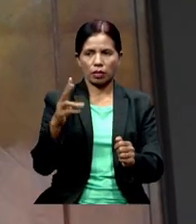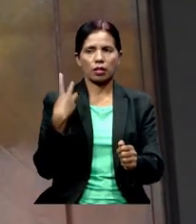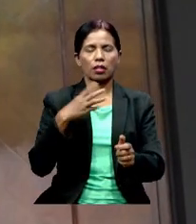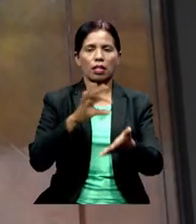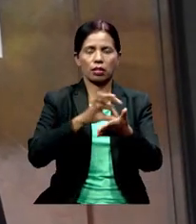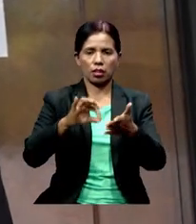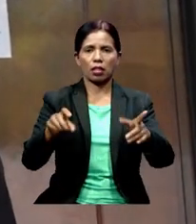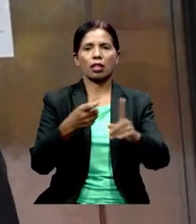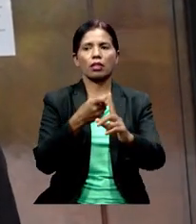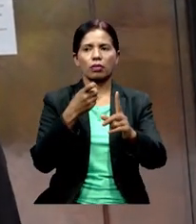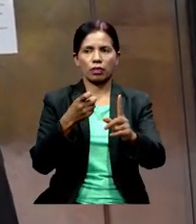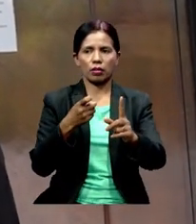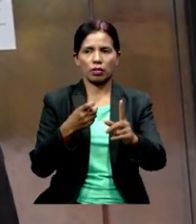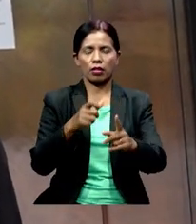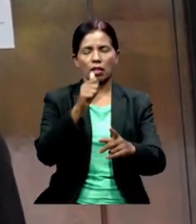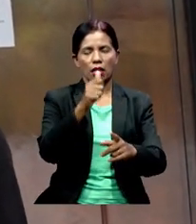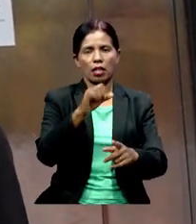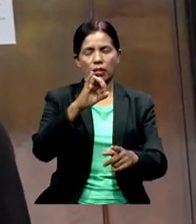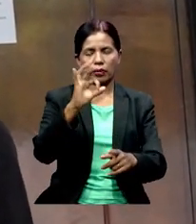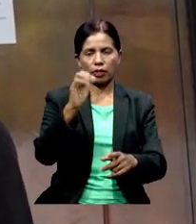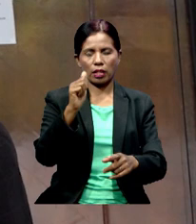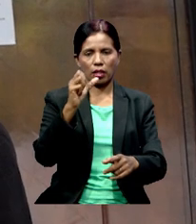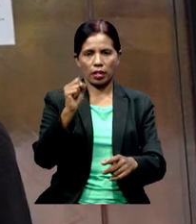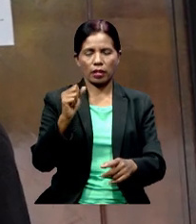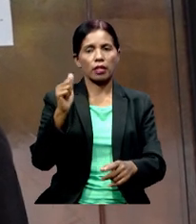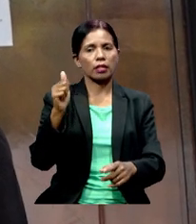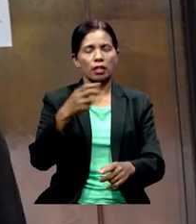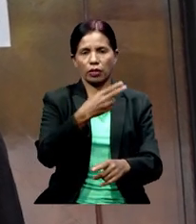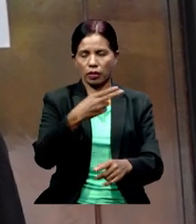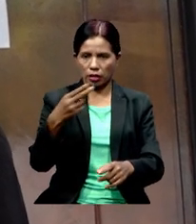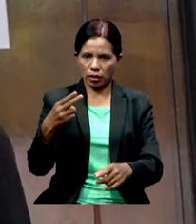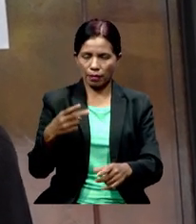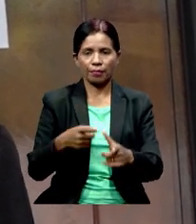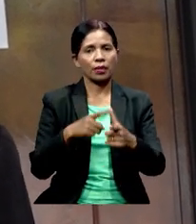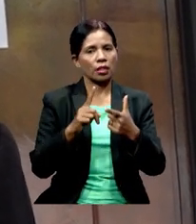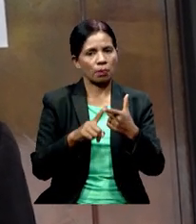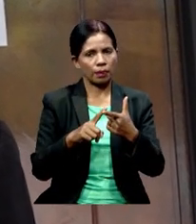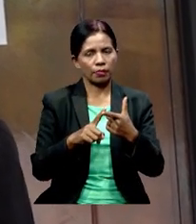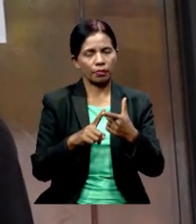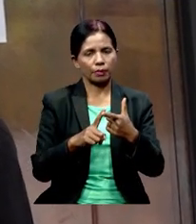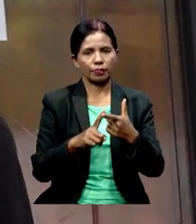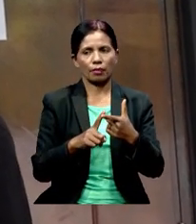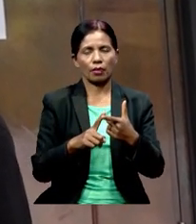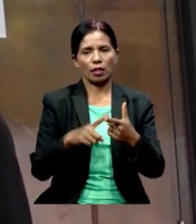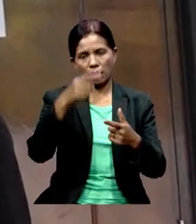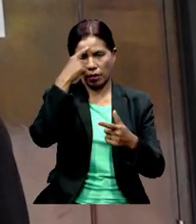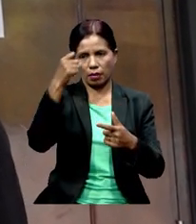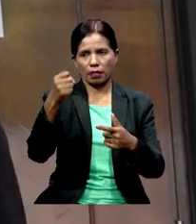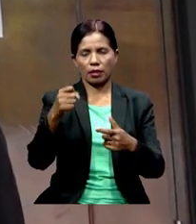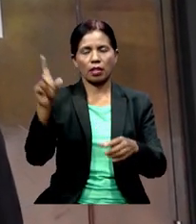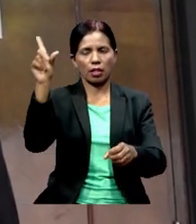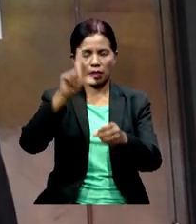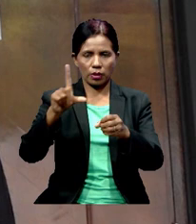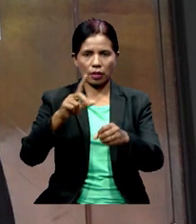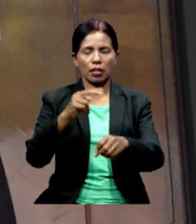UCI, a IPAES ou Bepom Indonésia. E segundo, também, Laboratório